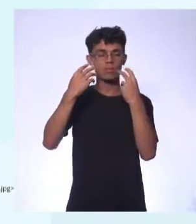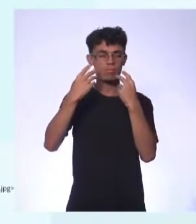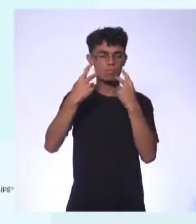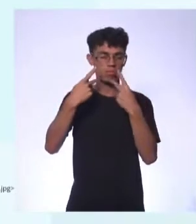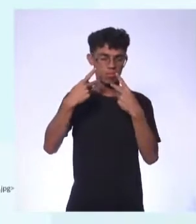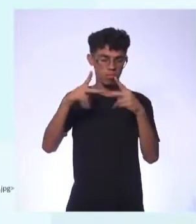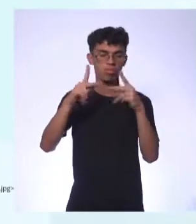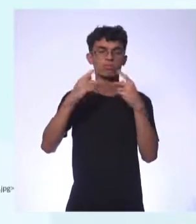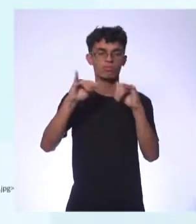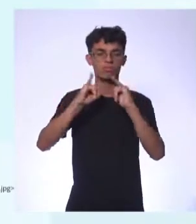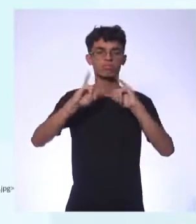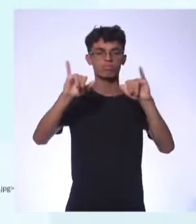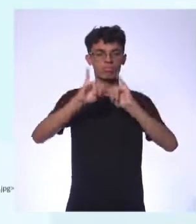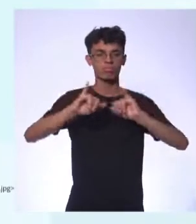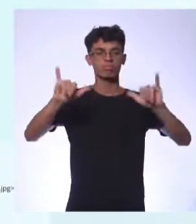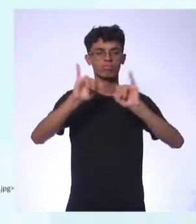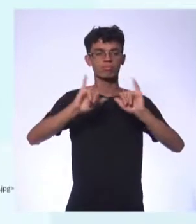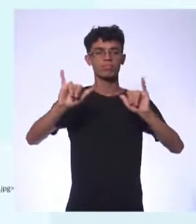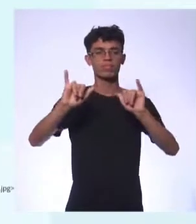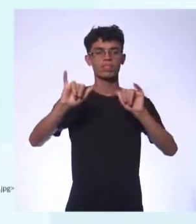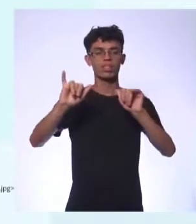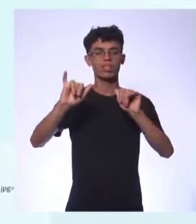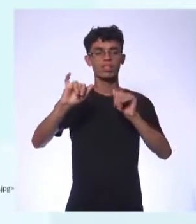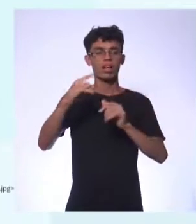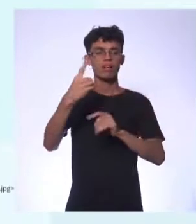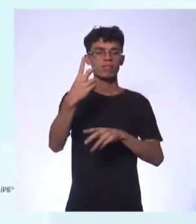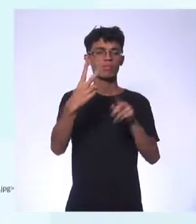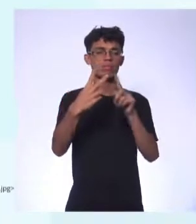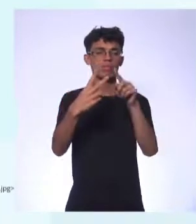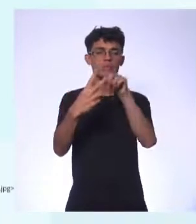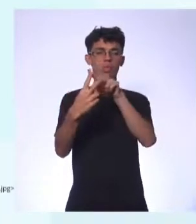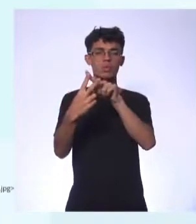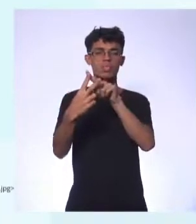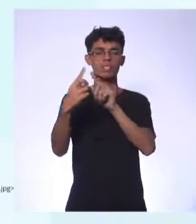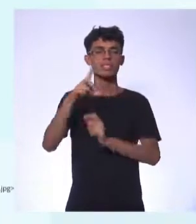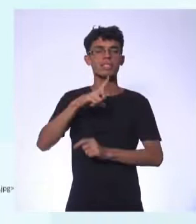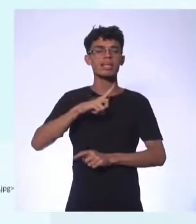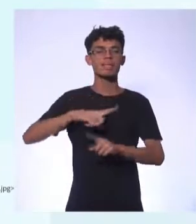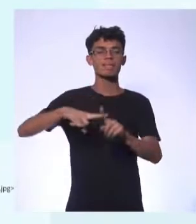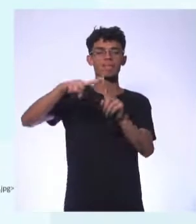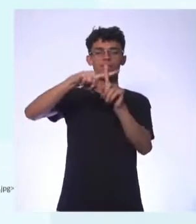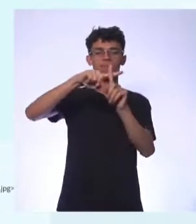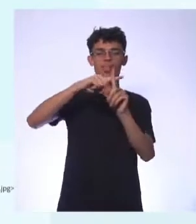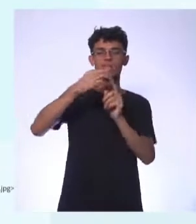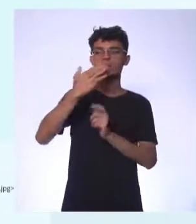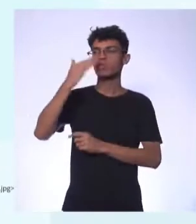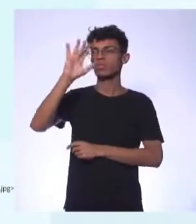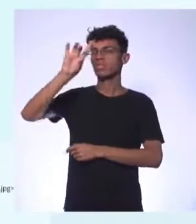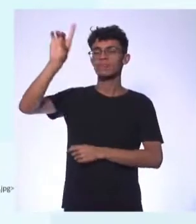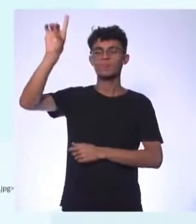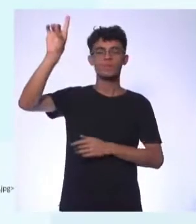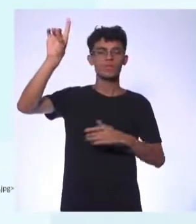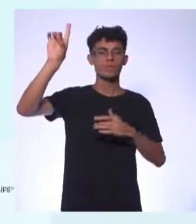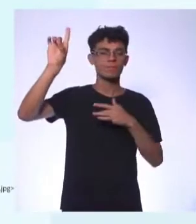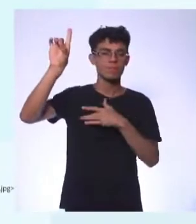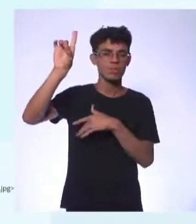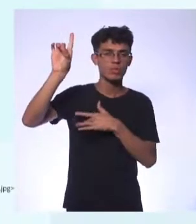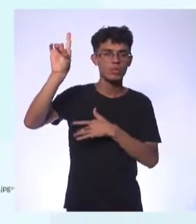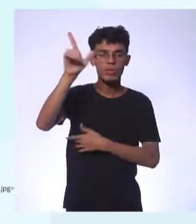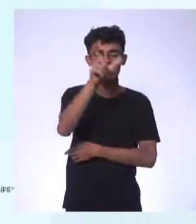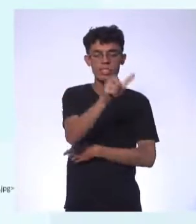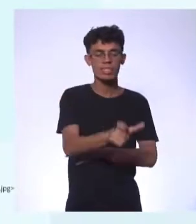crucifixos. Uma aqui na mão do padre, que parece que está pedindo clemência, Deus, tenha misericórdia desse homem que